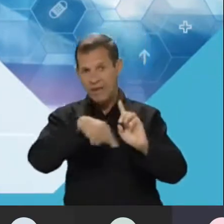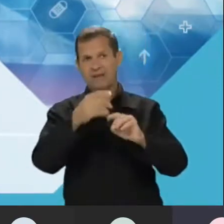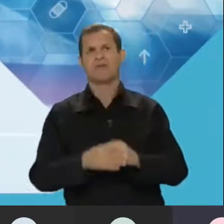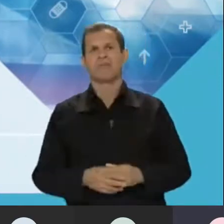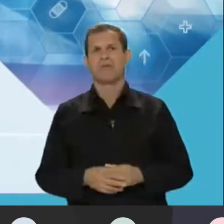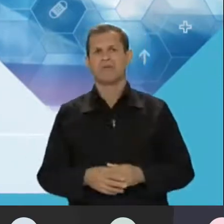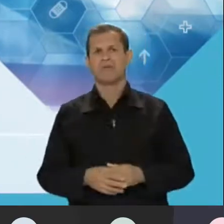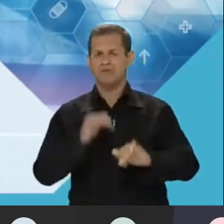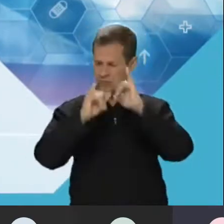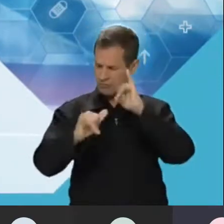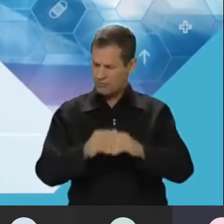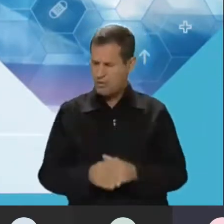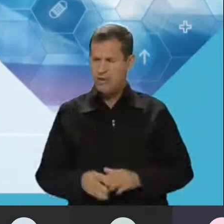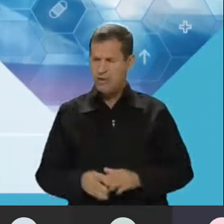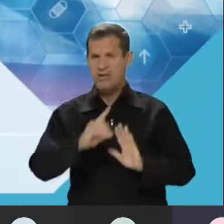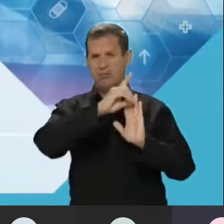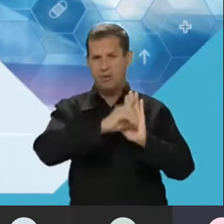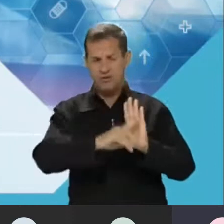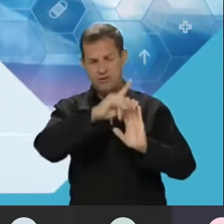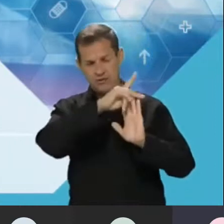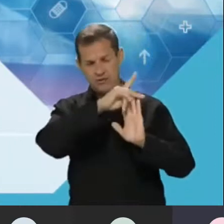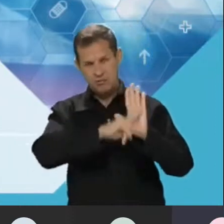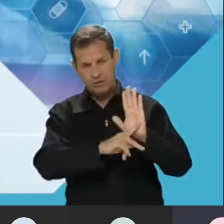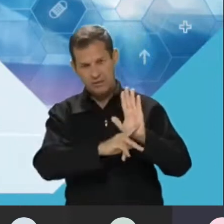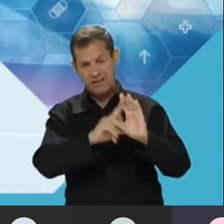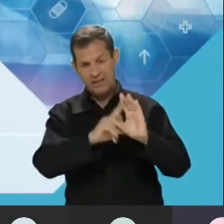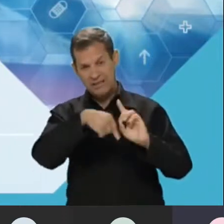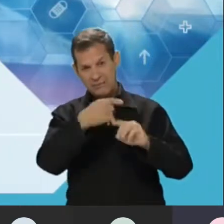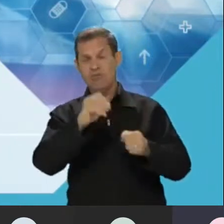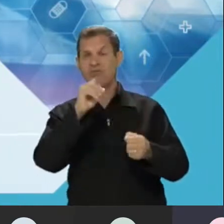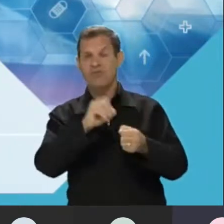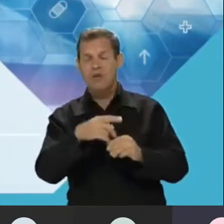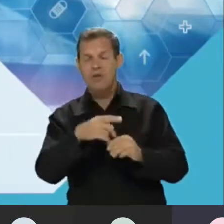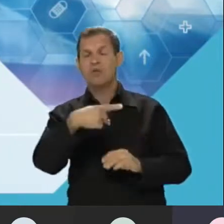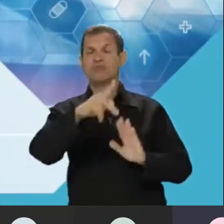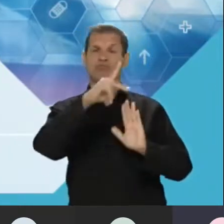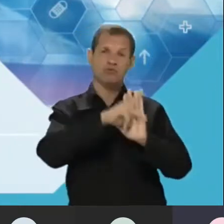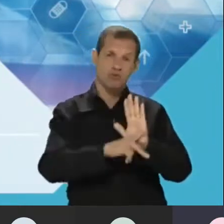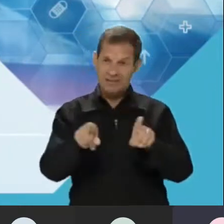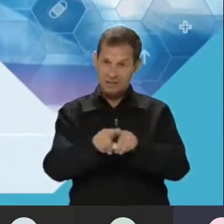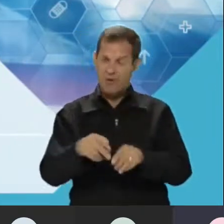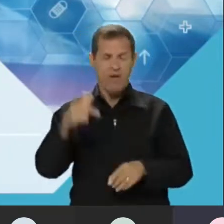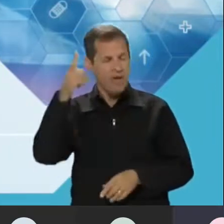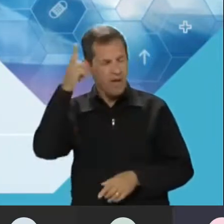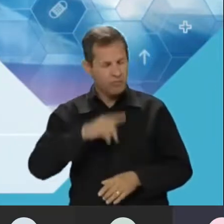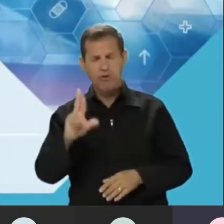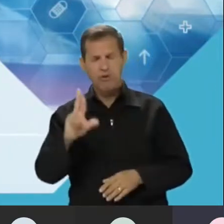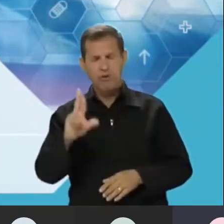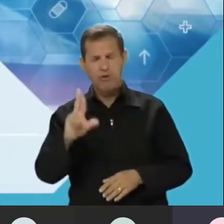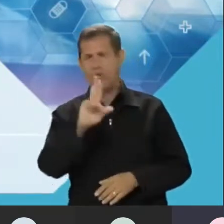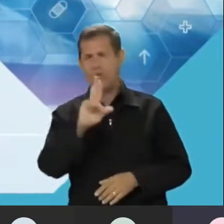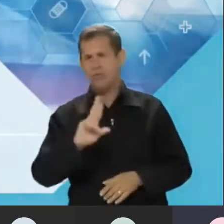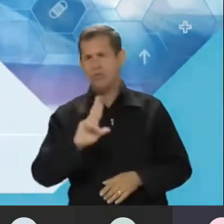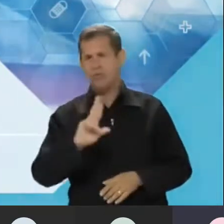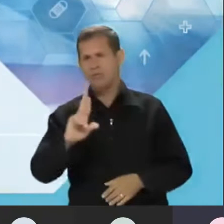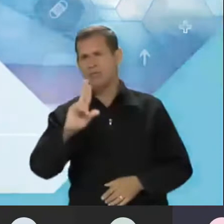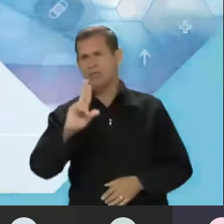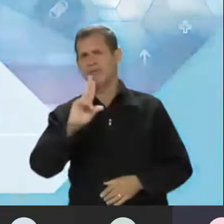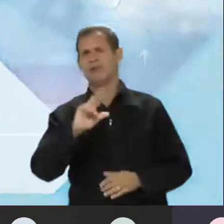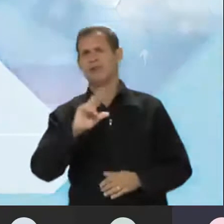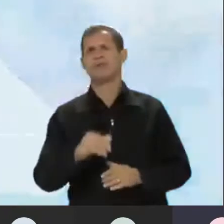em informações para diretrizes projetuais, que depois você vai realizar seu projeto e vai então conseguir aplicar